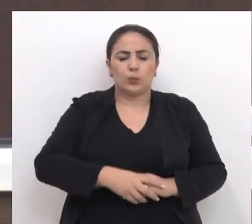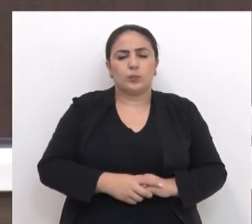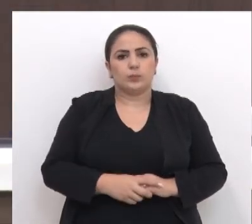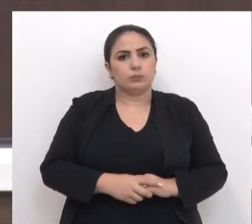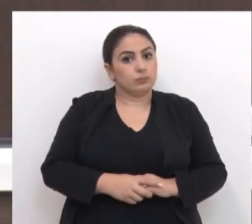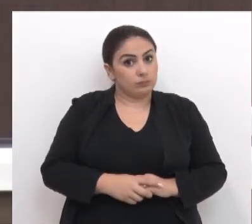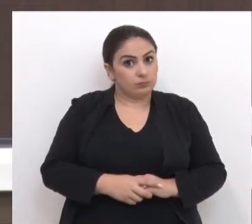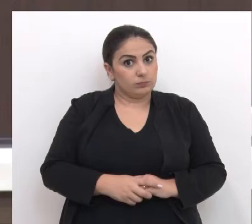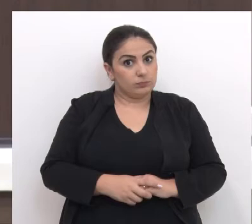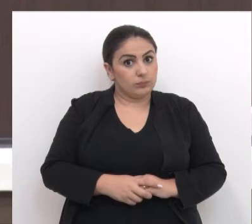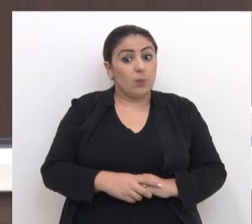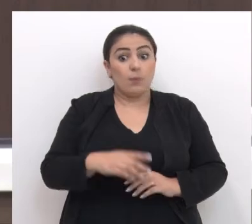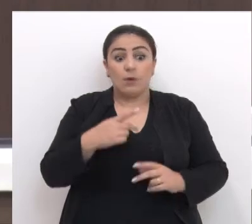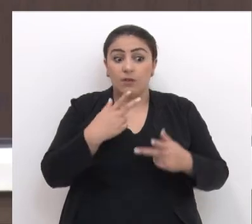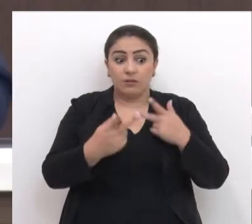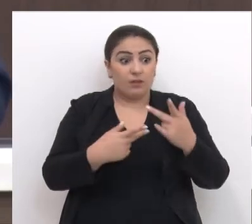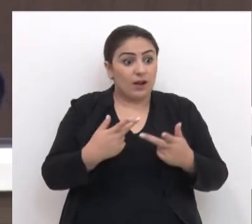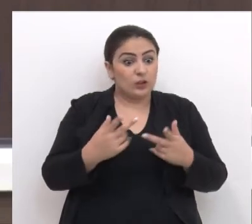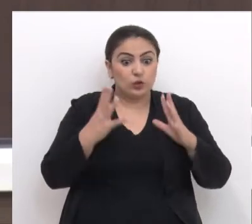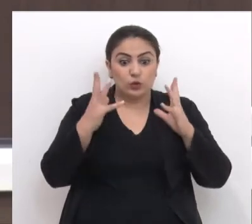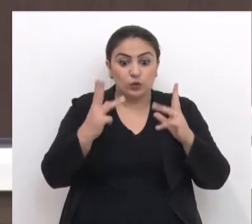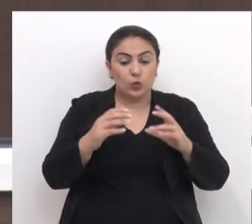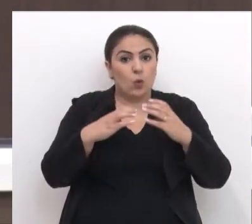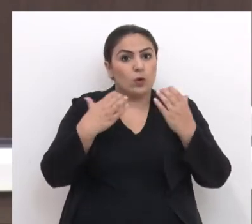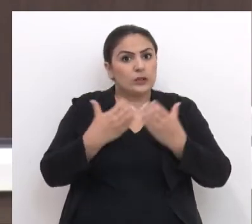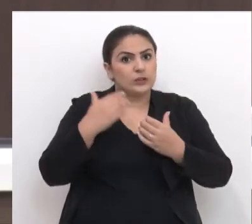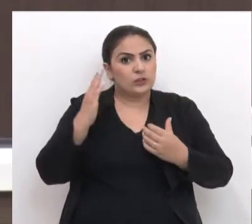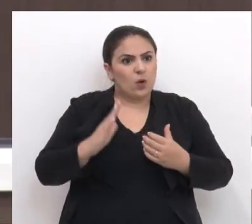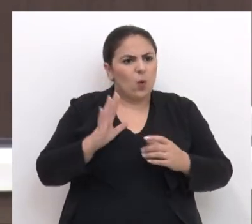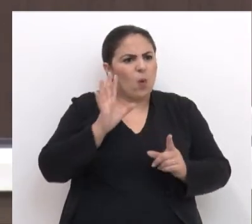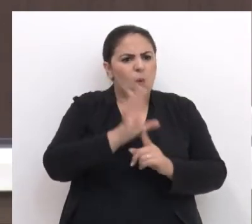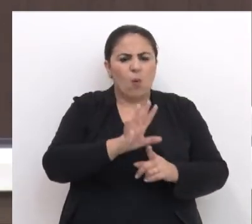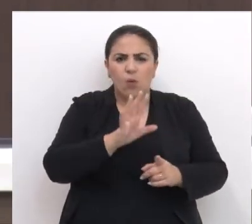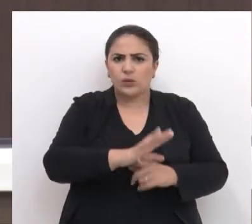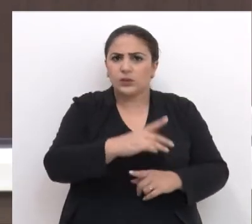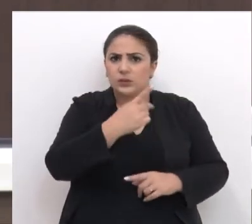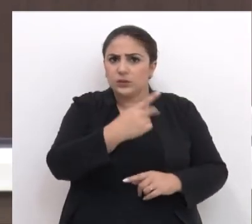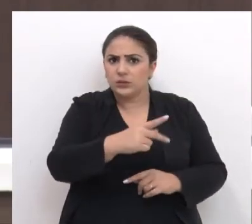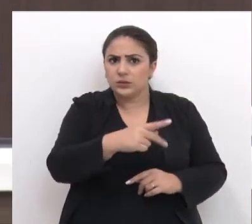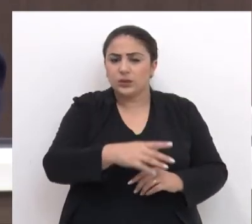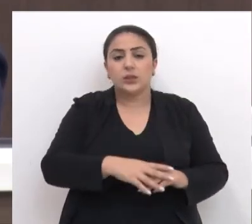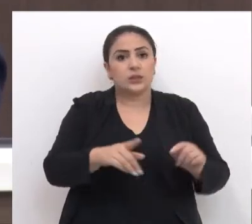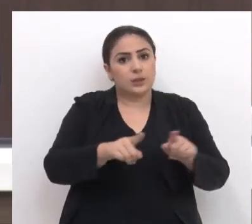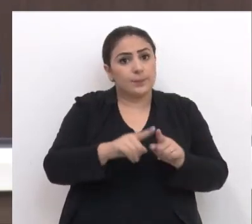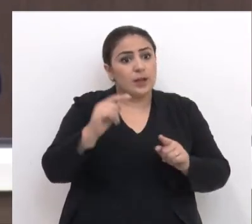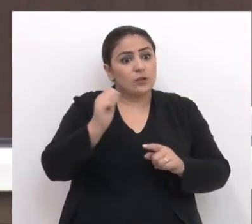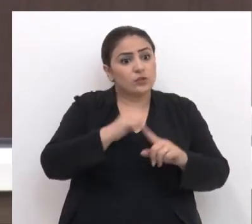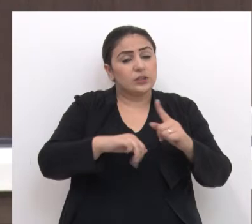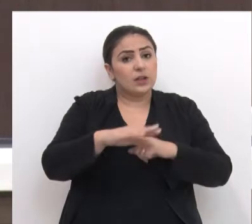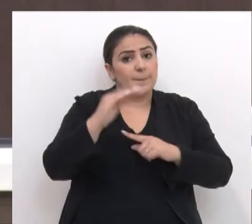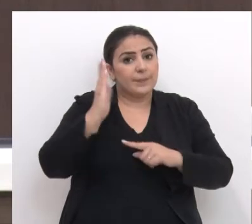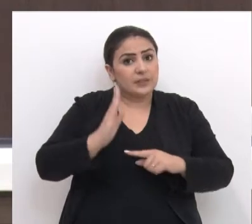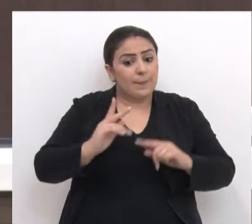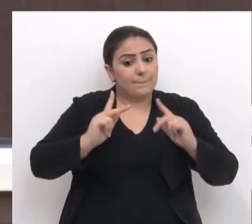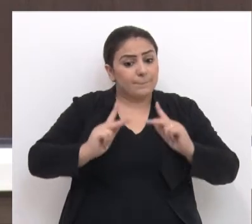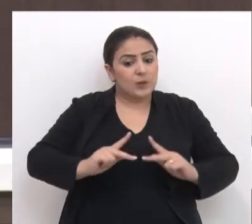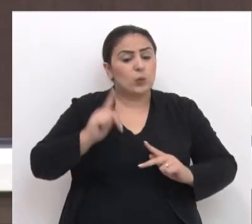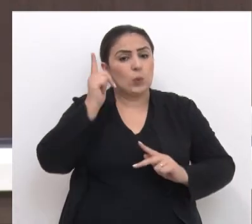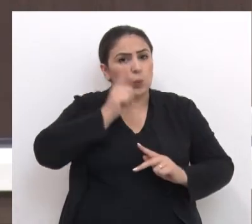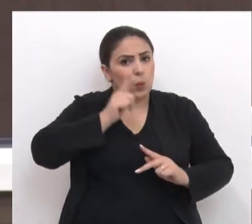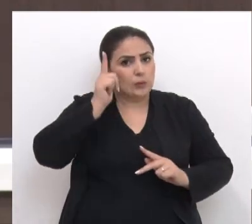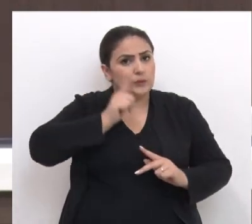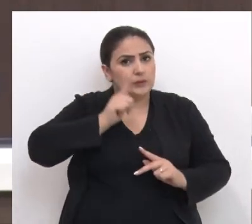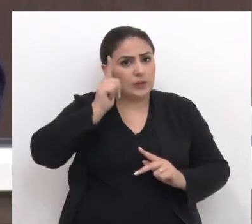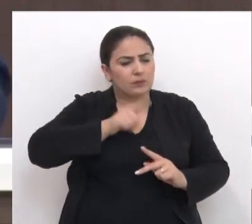manifestação repudiada não só pelo Congresso Nacional, mas repudiada por toda a sociedade brasileira, ou pelo menos por aquelas pessoas